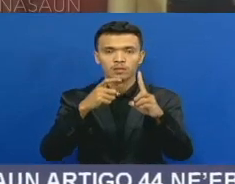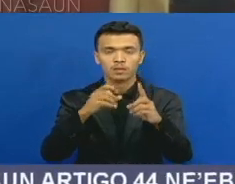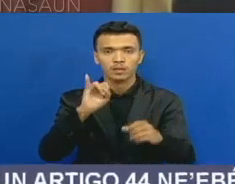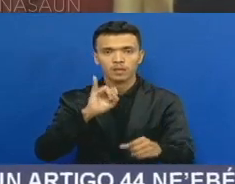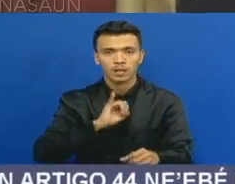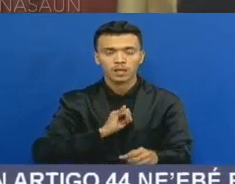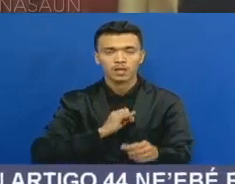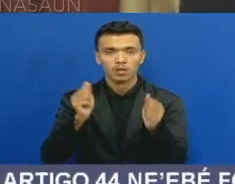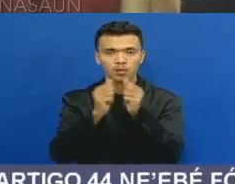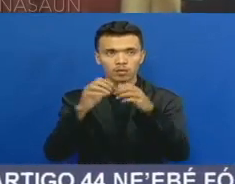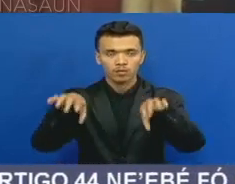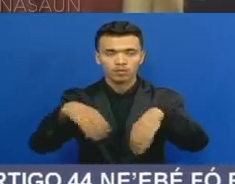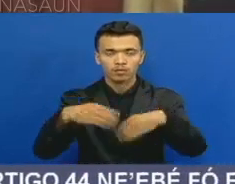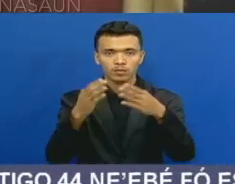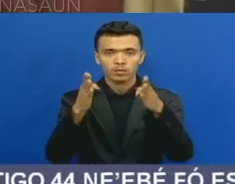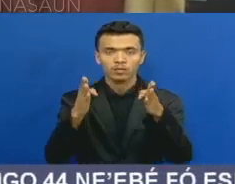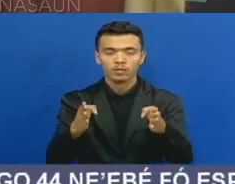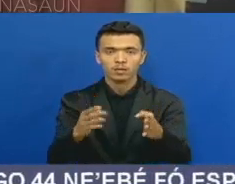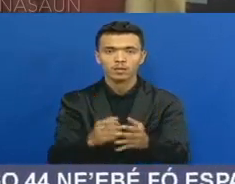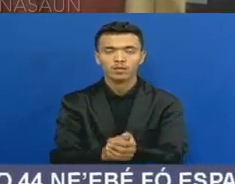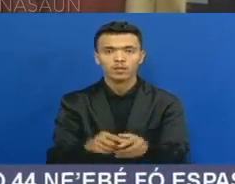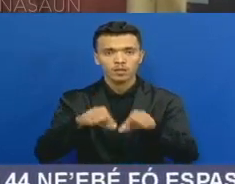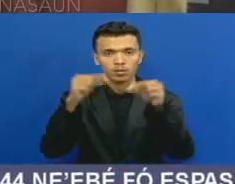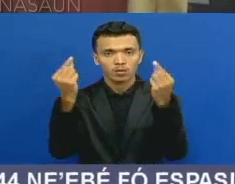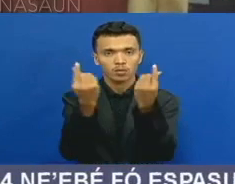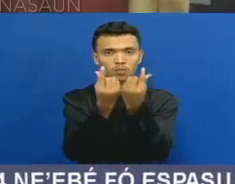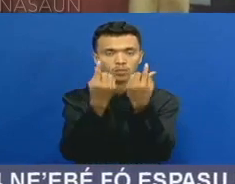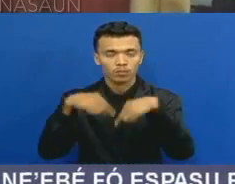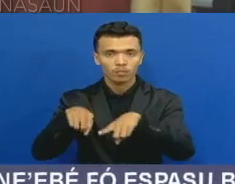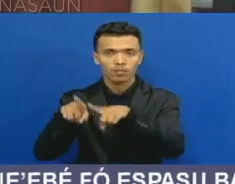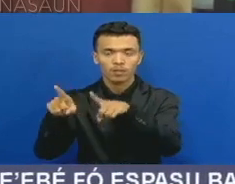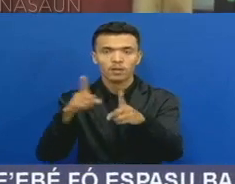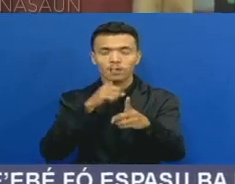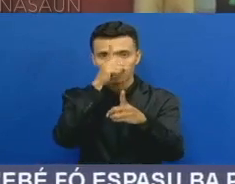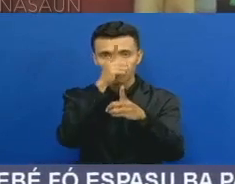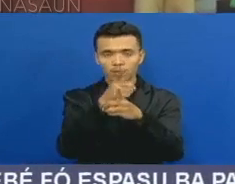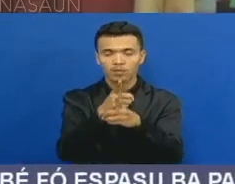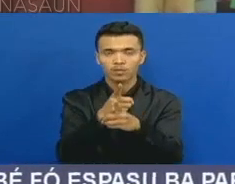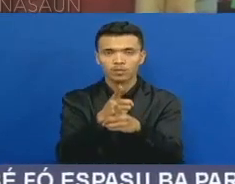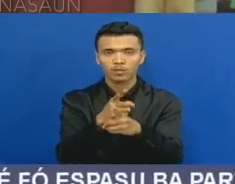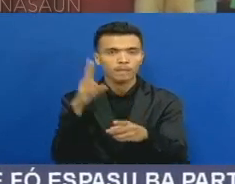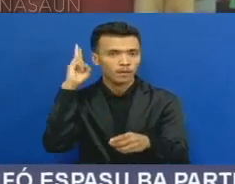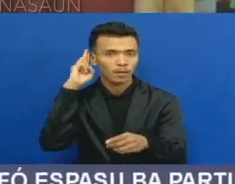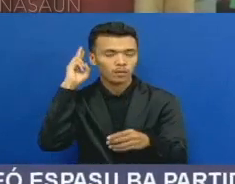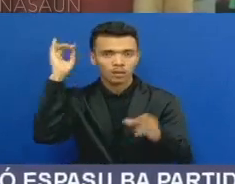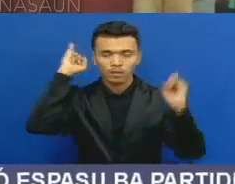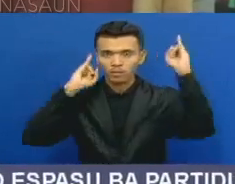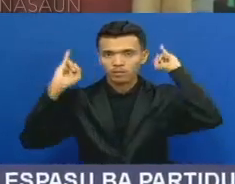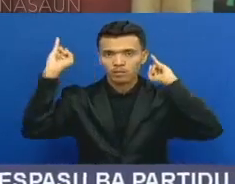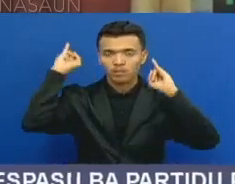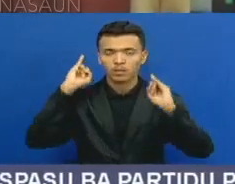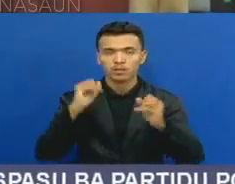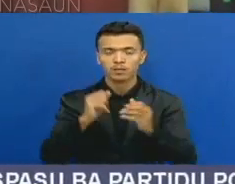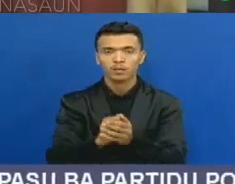ho hamia junta ho nune maka kipatu kons los duni rona informasaun